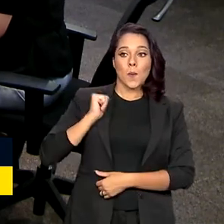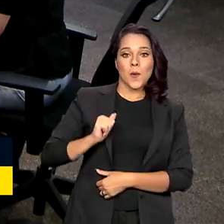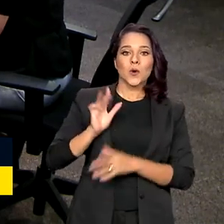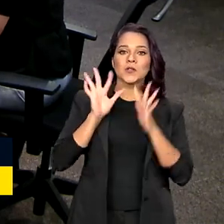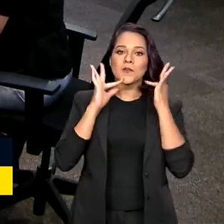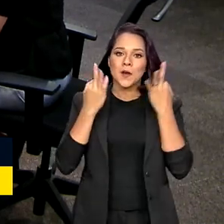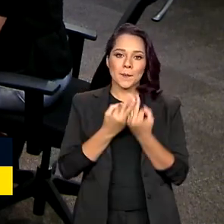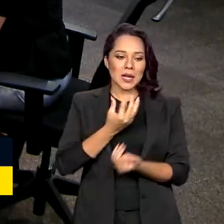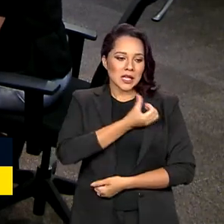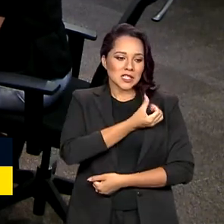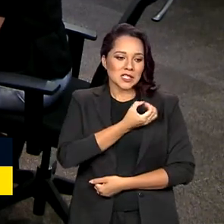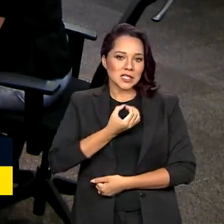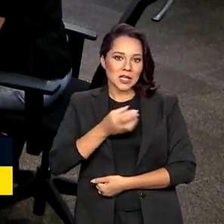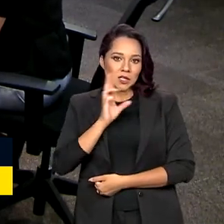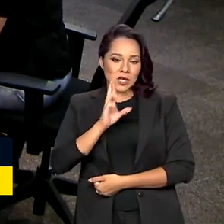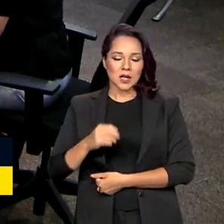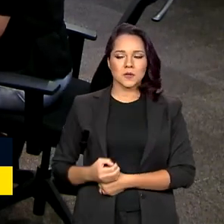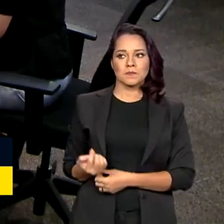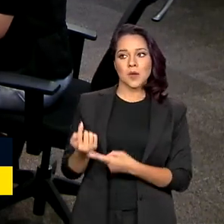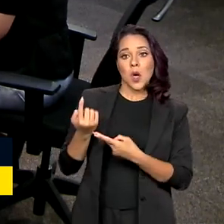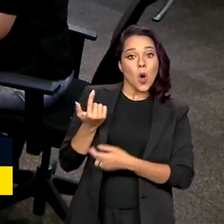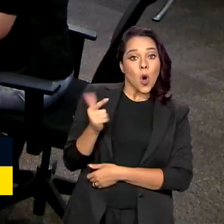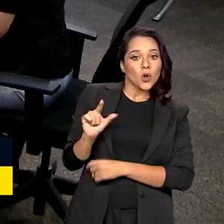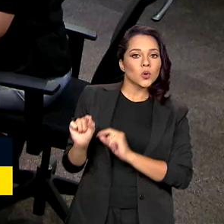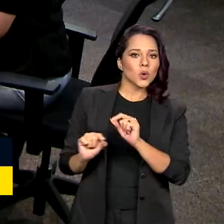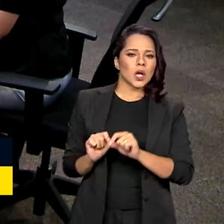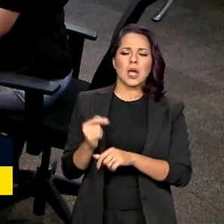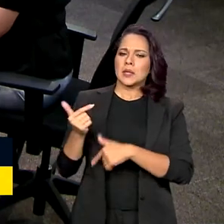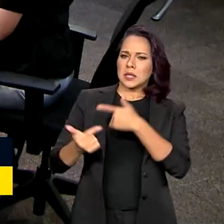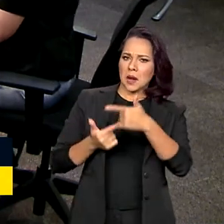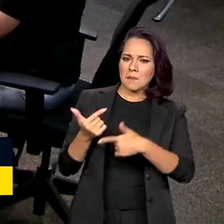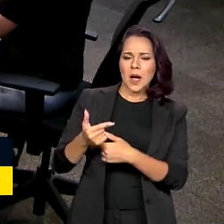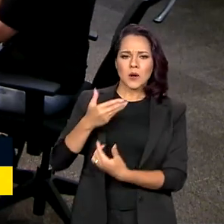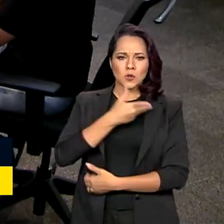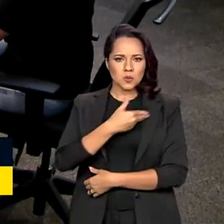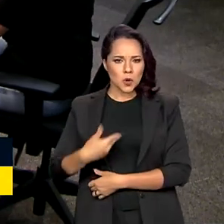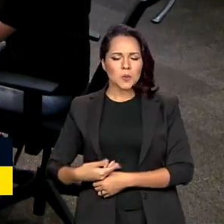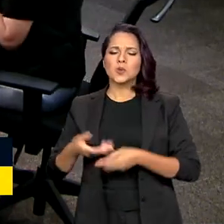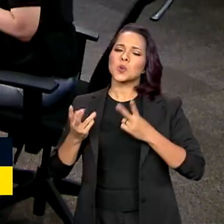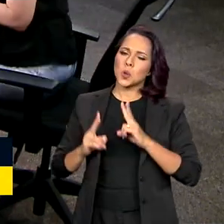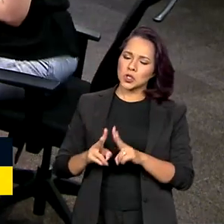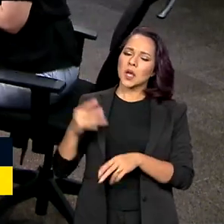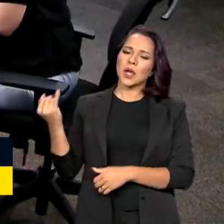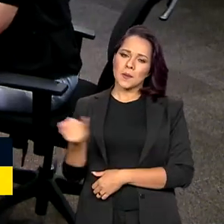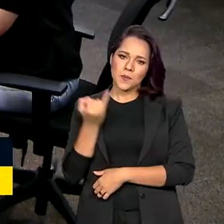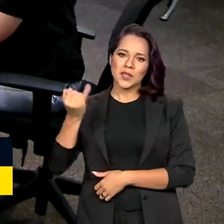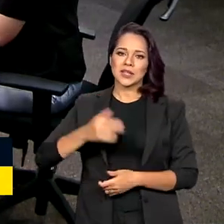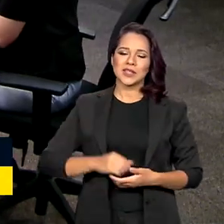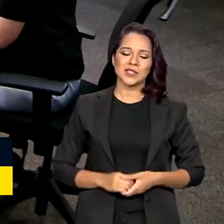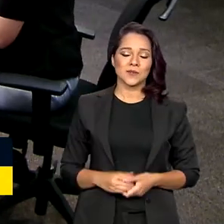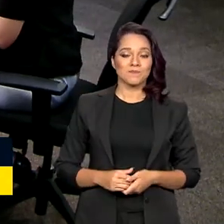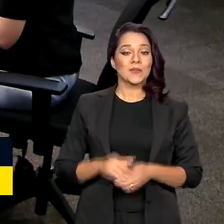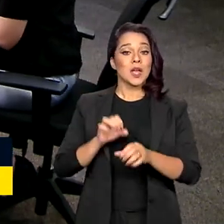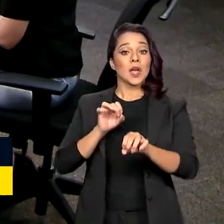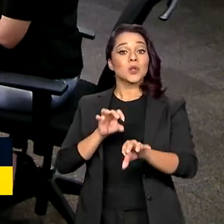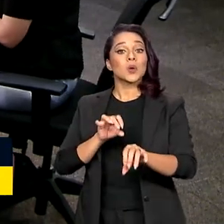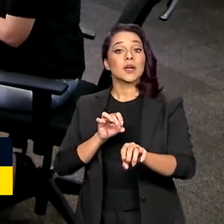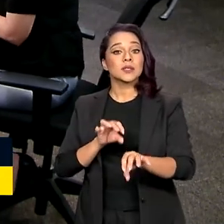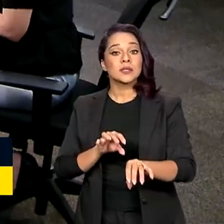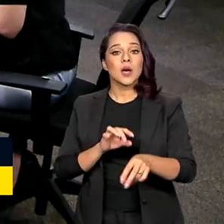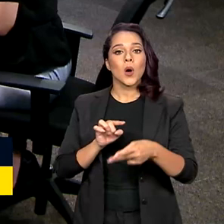de R$ 600. Outra é não interromper serviços públicos essenciais,